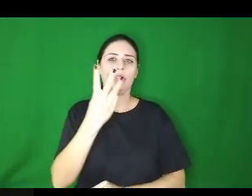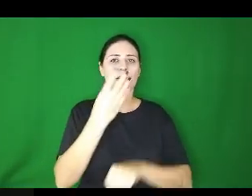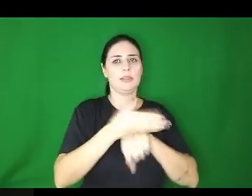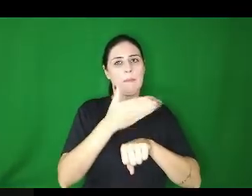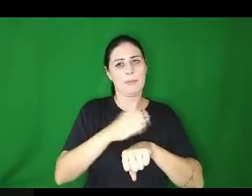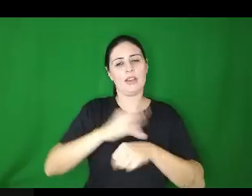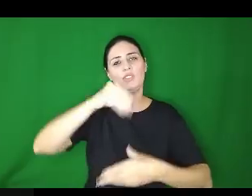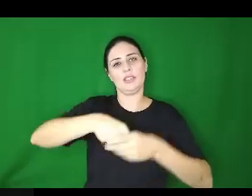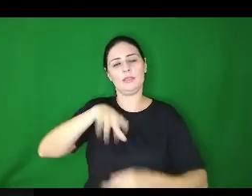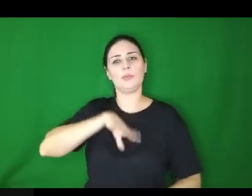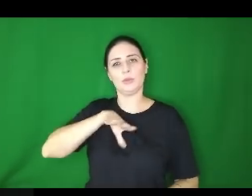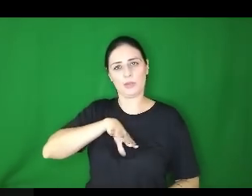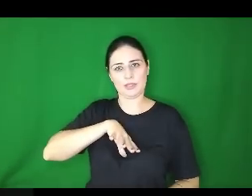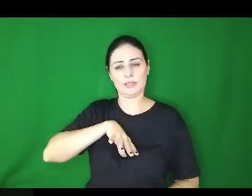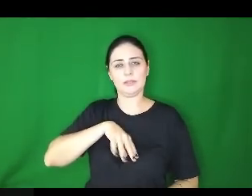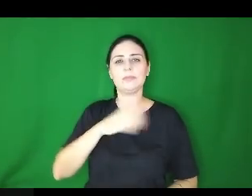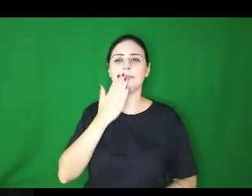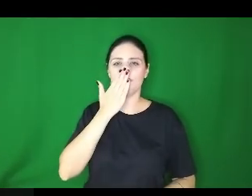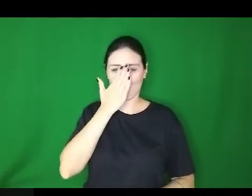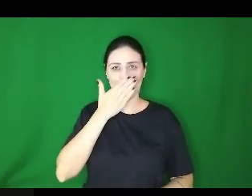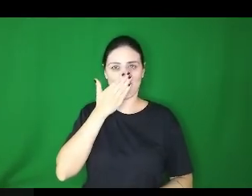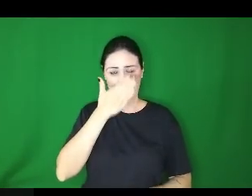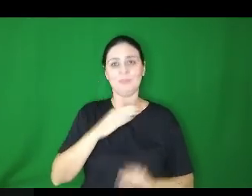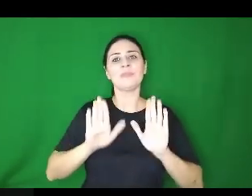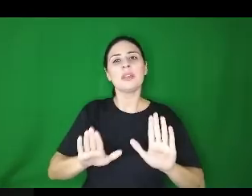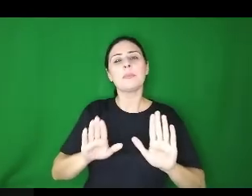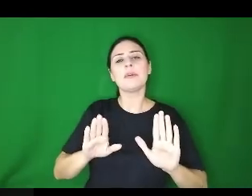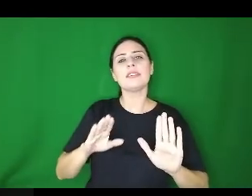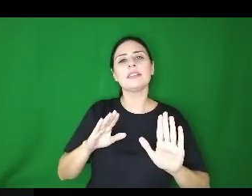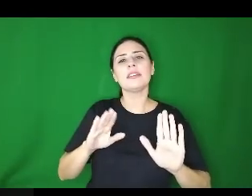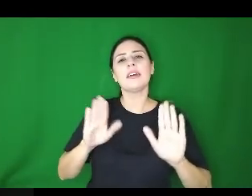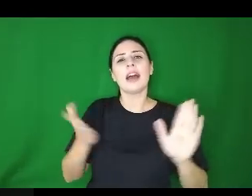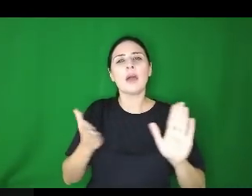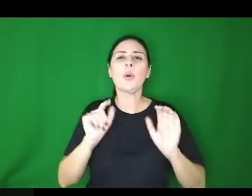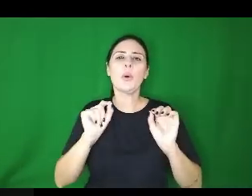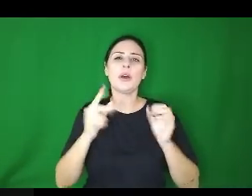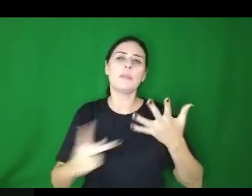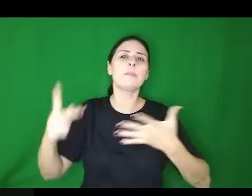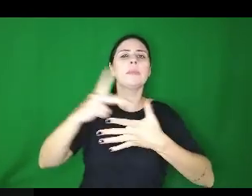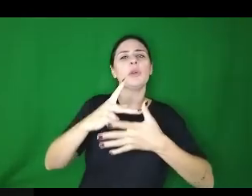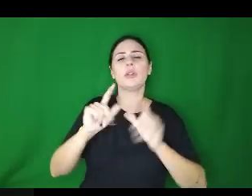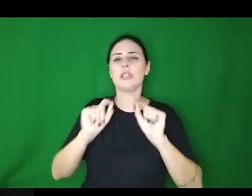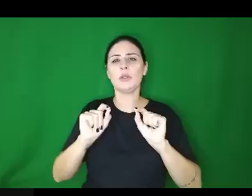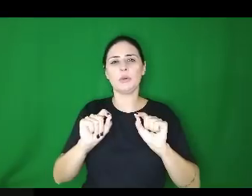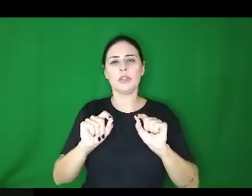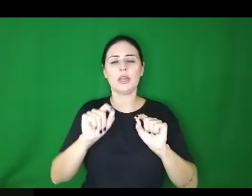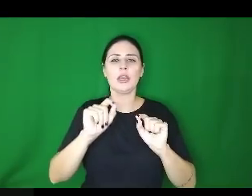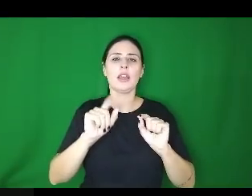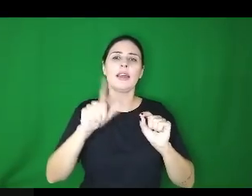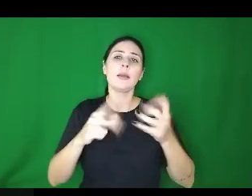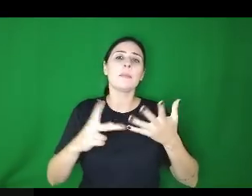o que a gente prioriza na língua portuguesa. E veja, lá na BNCC ou na Organização Curricular de Araucária,